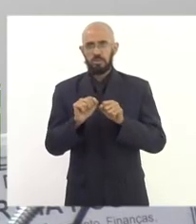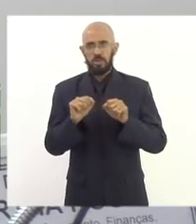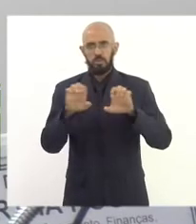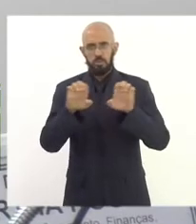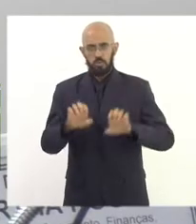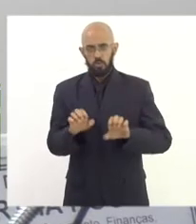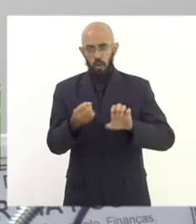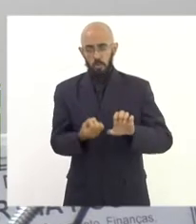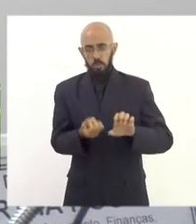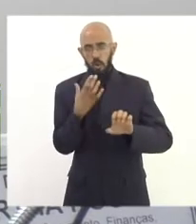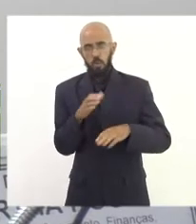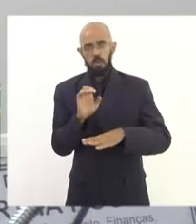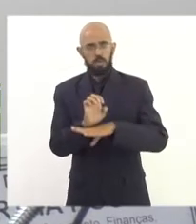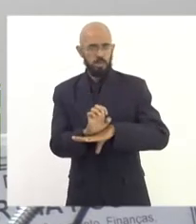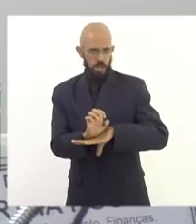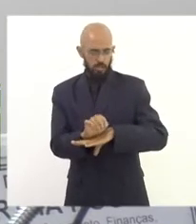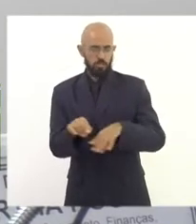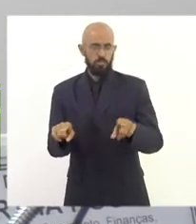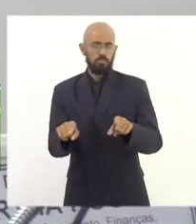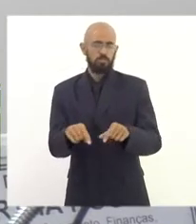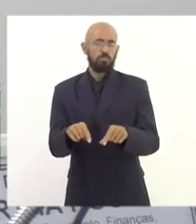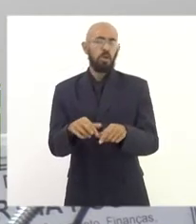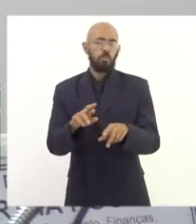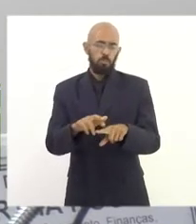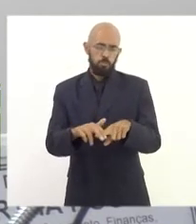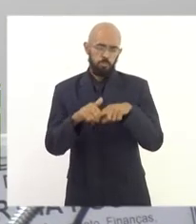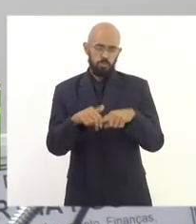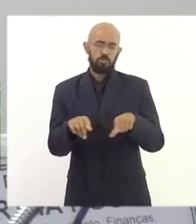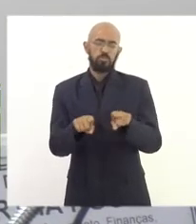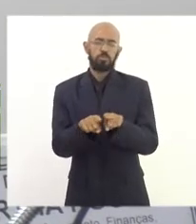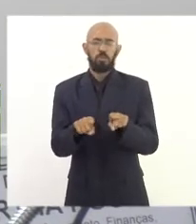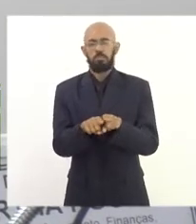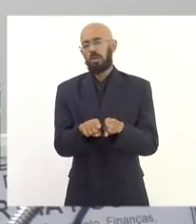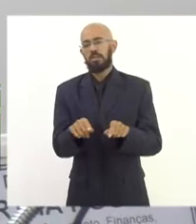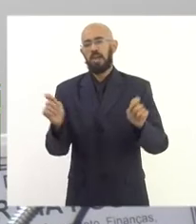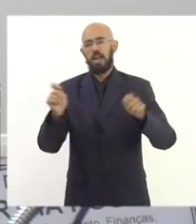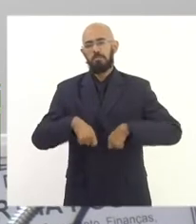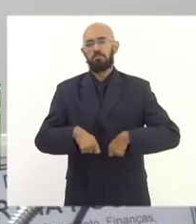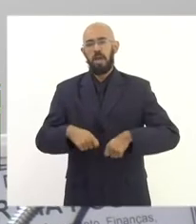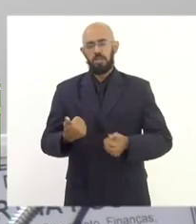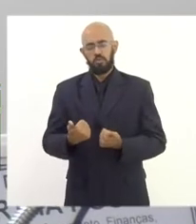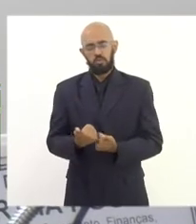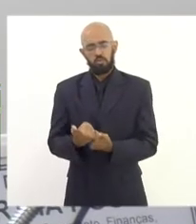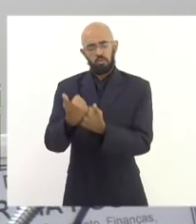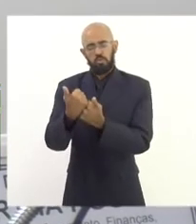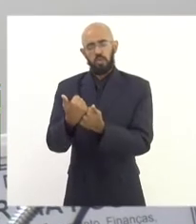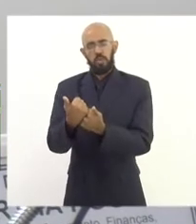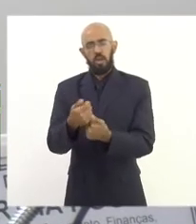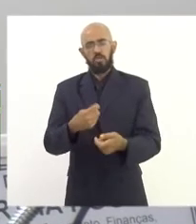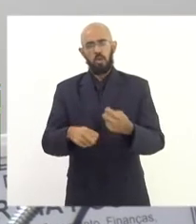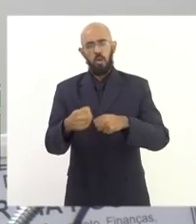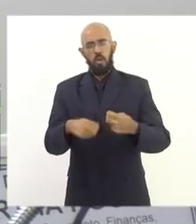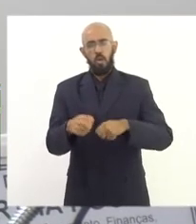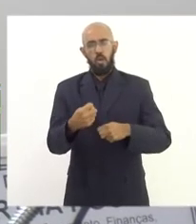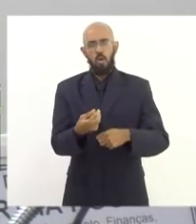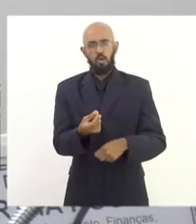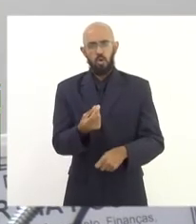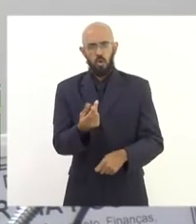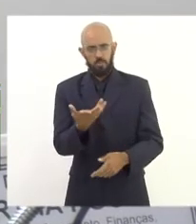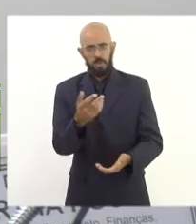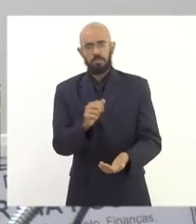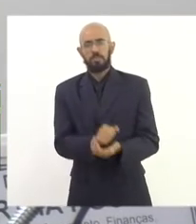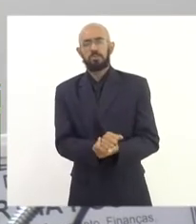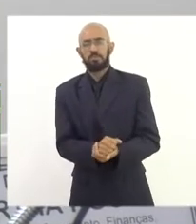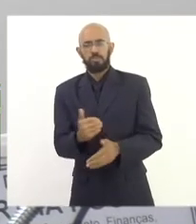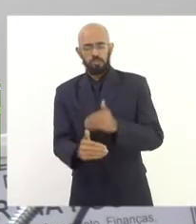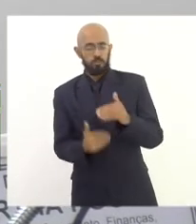estruturado em razão disso, ser capaz de ser sustentável economicamente, mas também ser capaz de